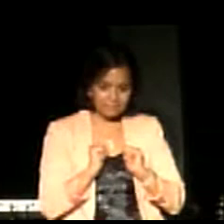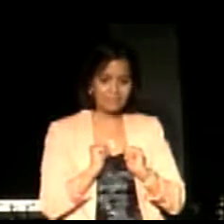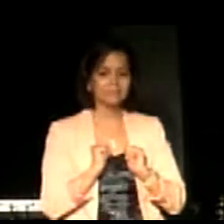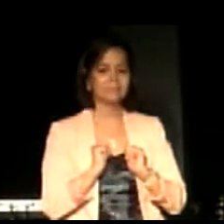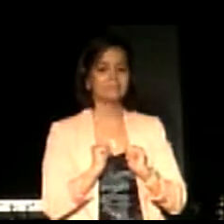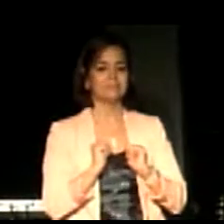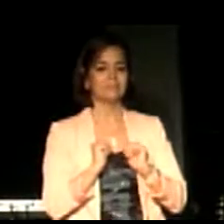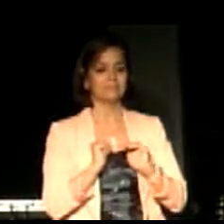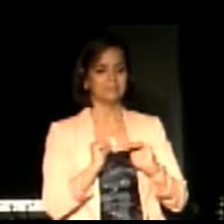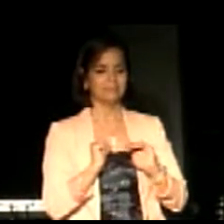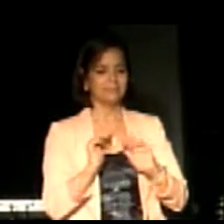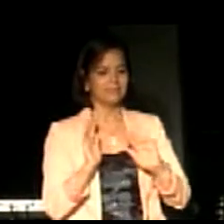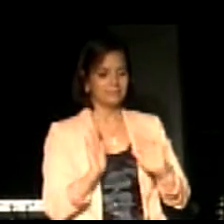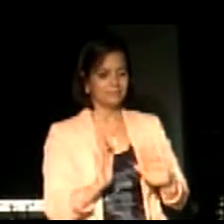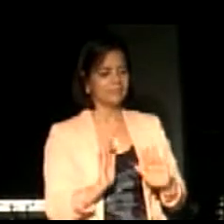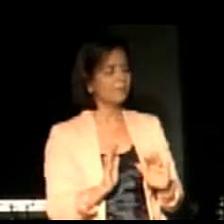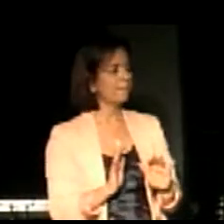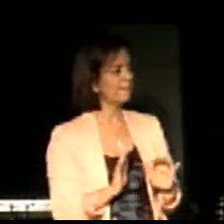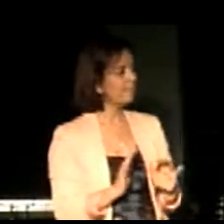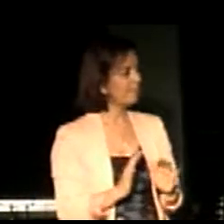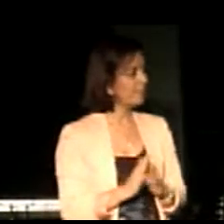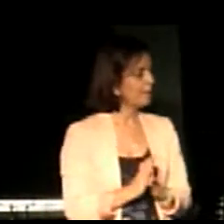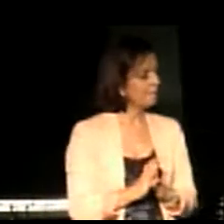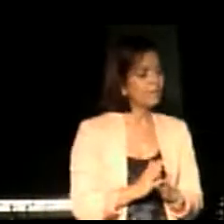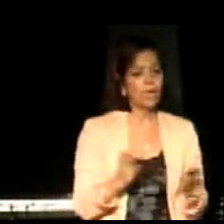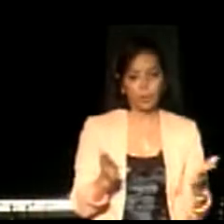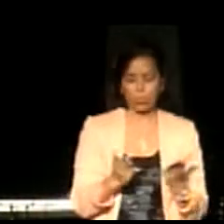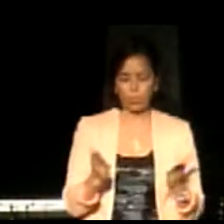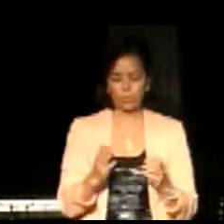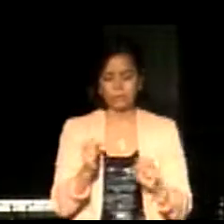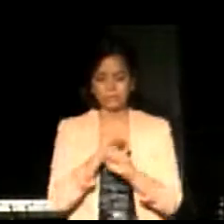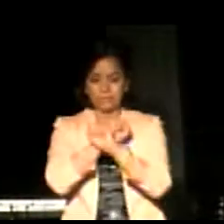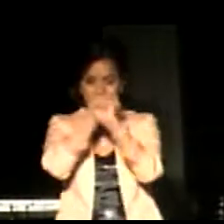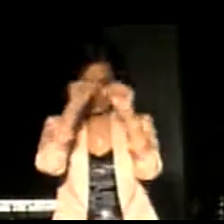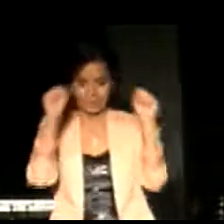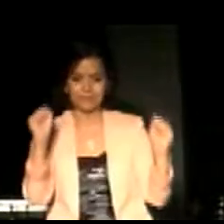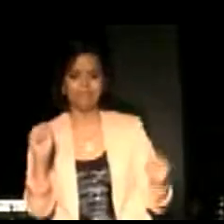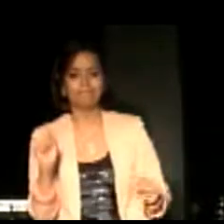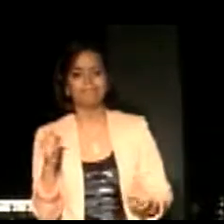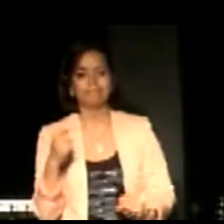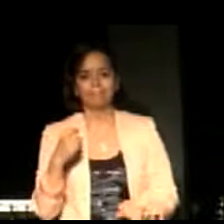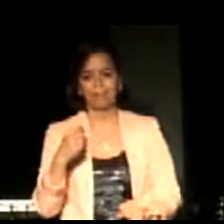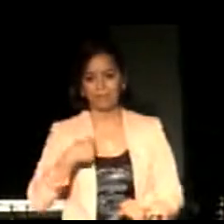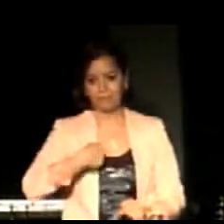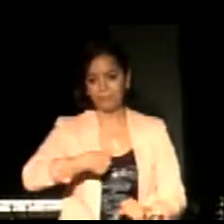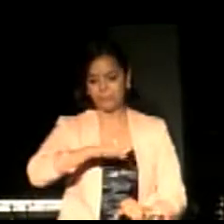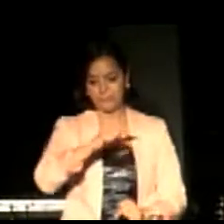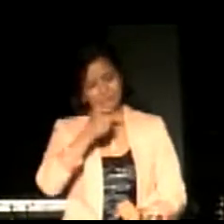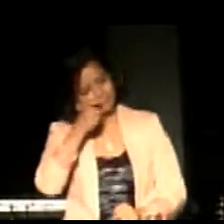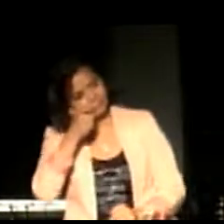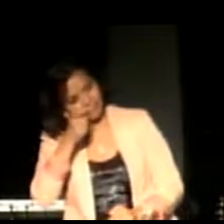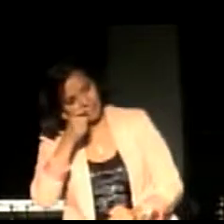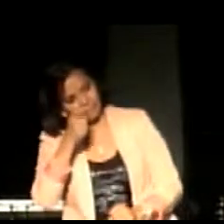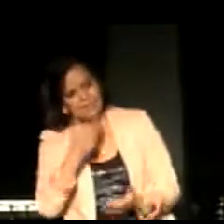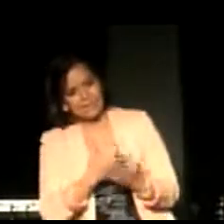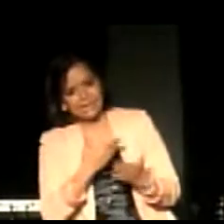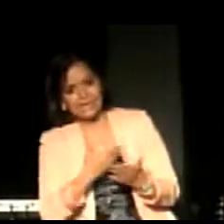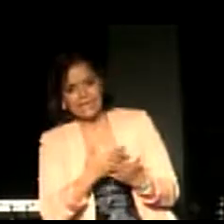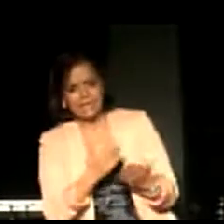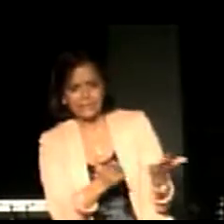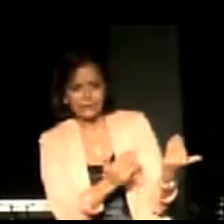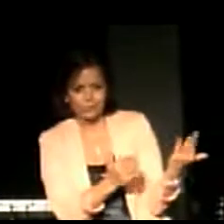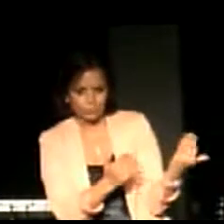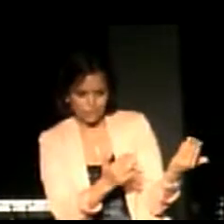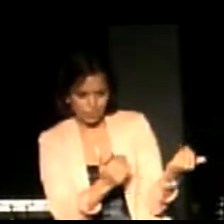no tempo de Jesus. E eles estavam assistindo ao filme A Paixão de Cristo. Nesta semana você vai